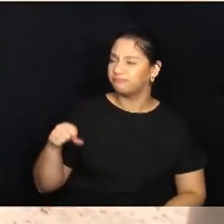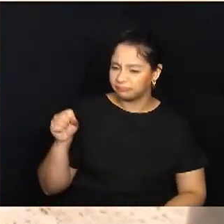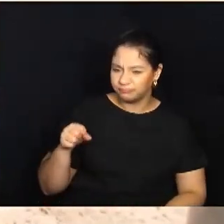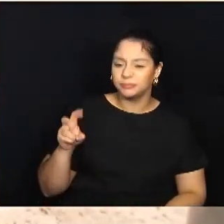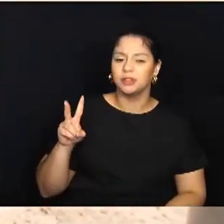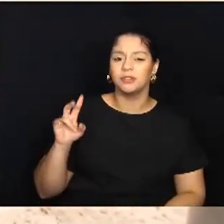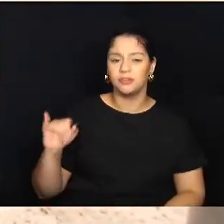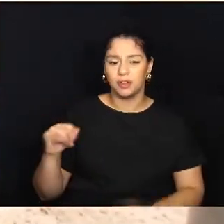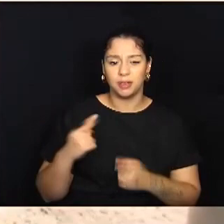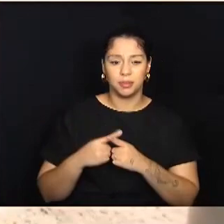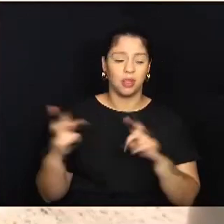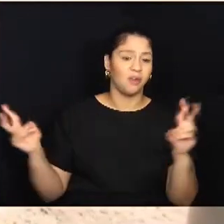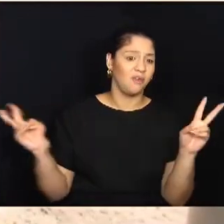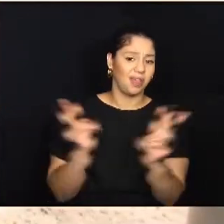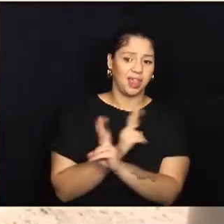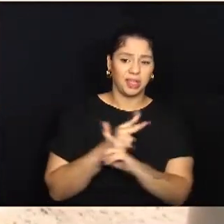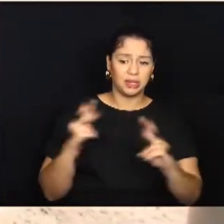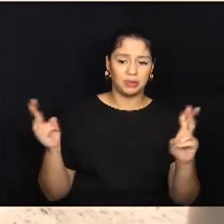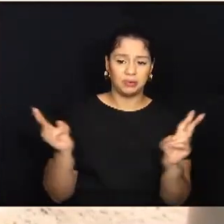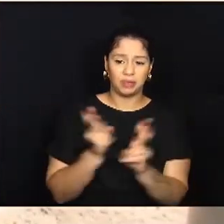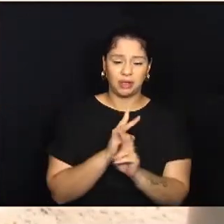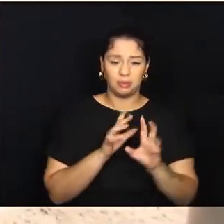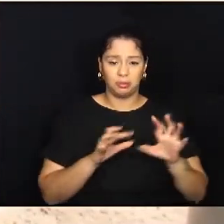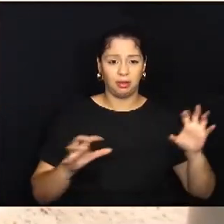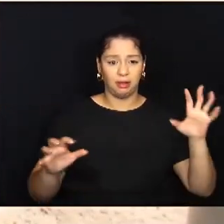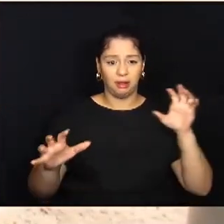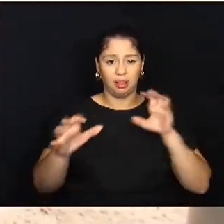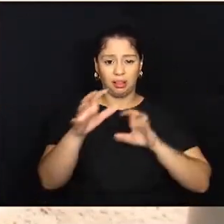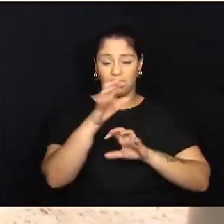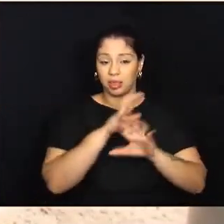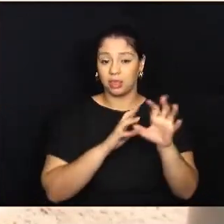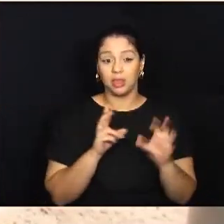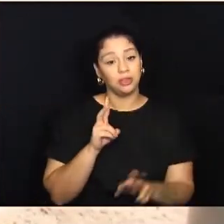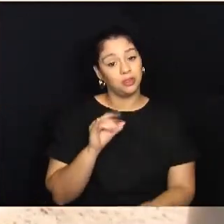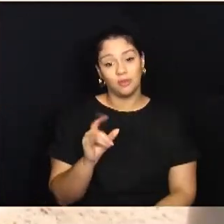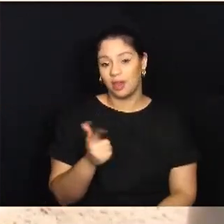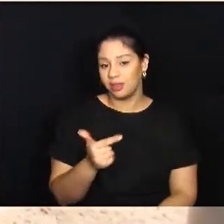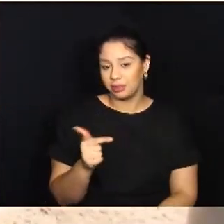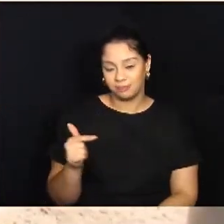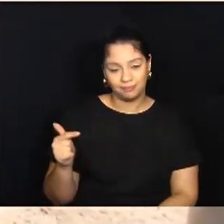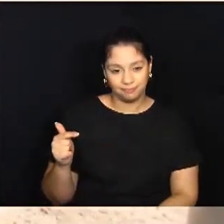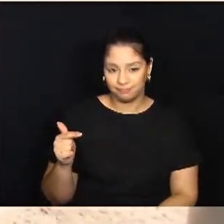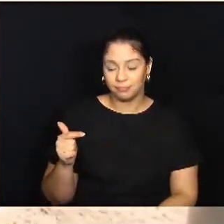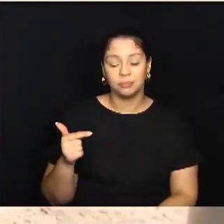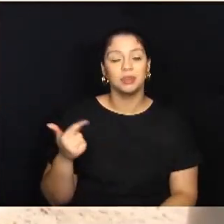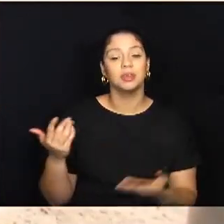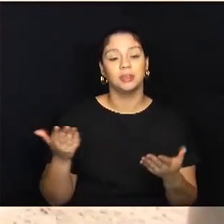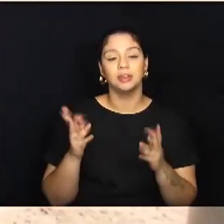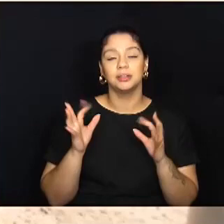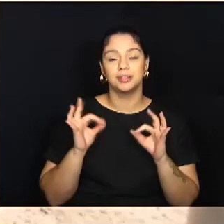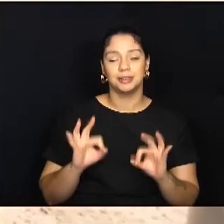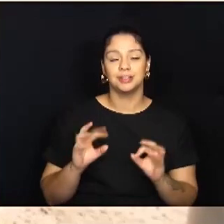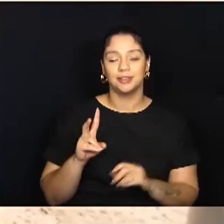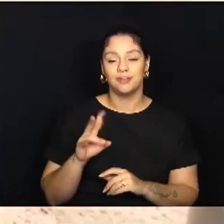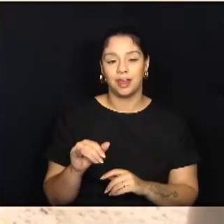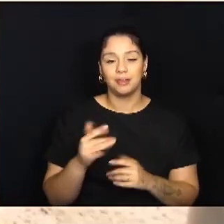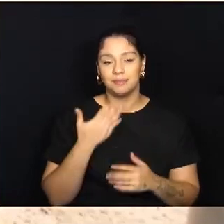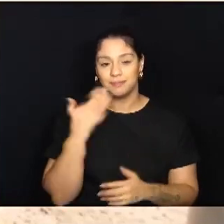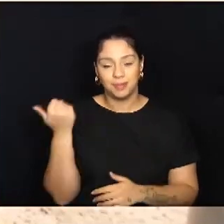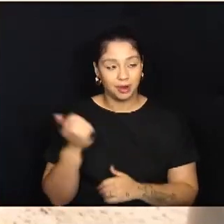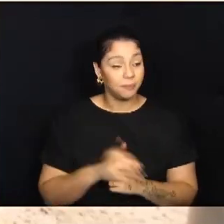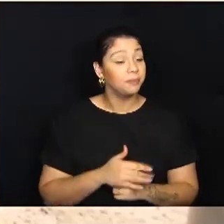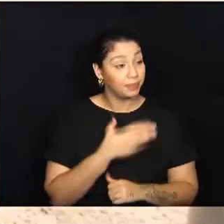ventania como tá hoje, com certeza não vai ter mais essa poeira, né, vindo. Tenho certeza que sim. Vai melhorar tanto para o